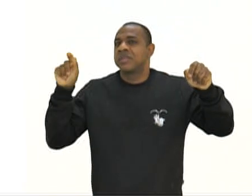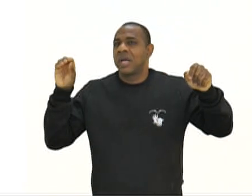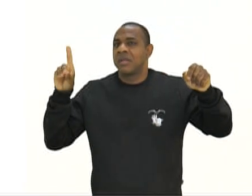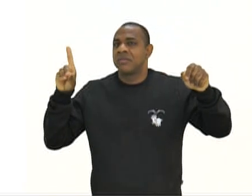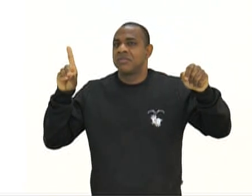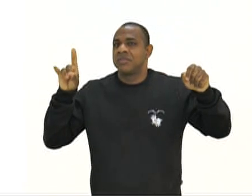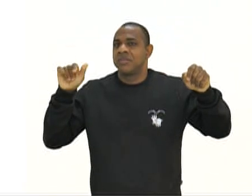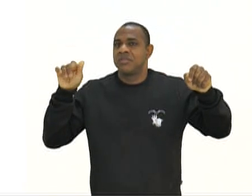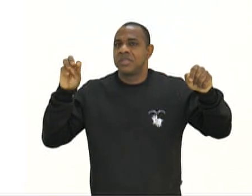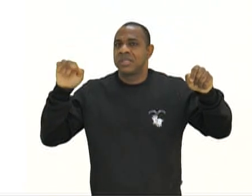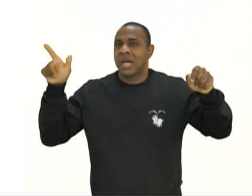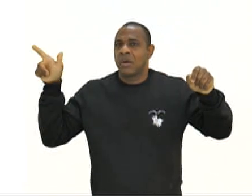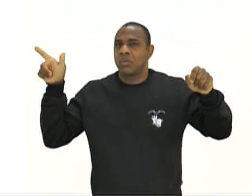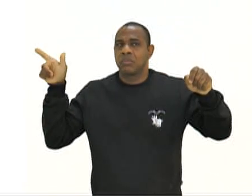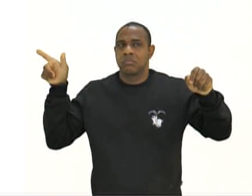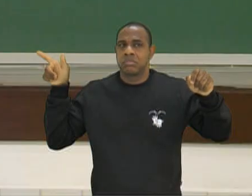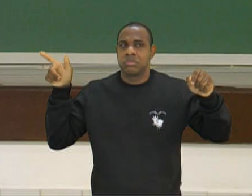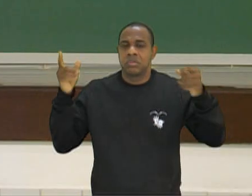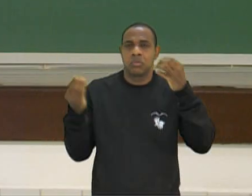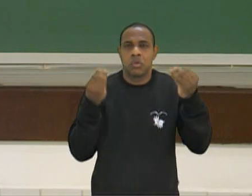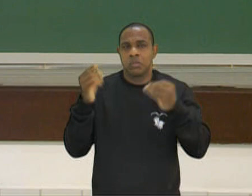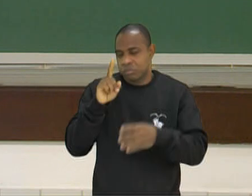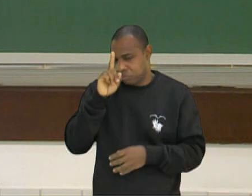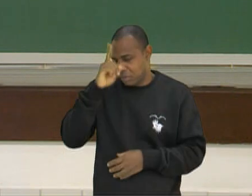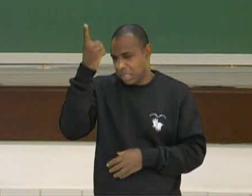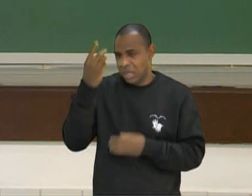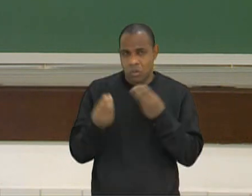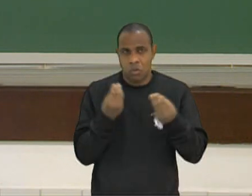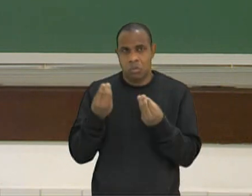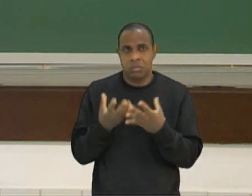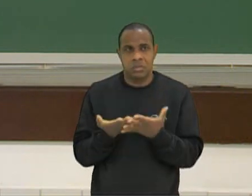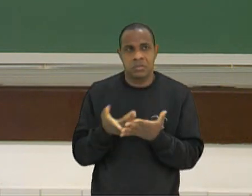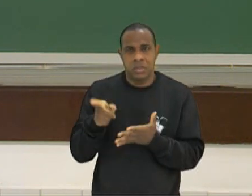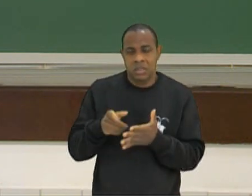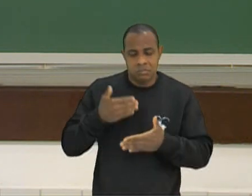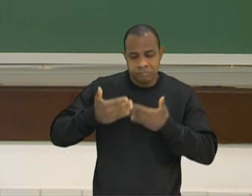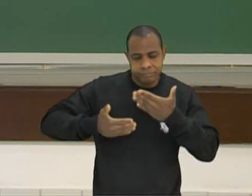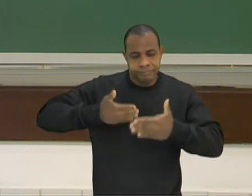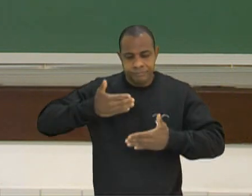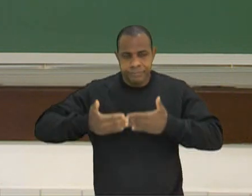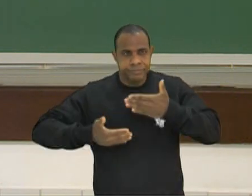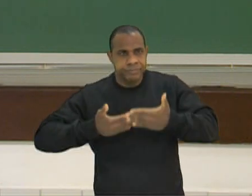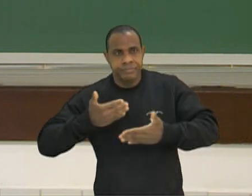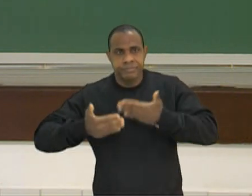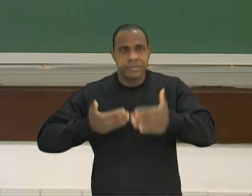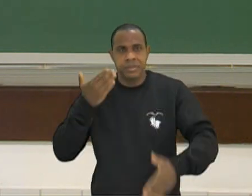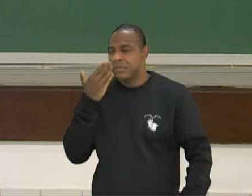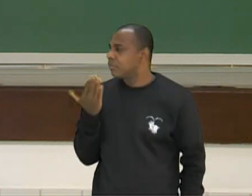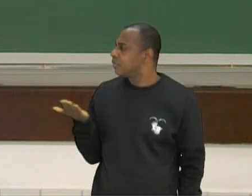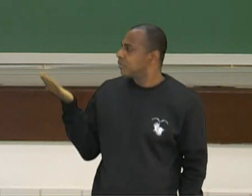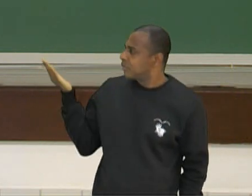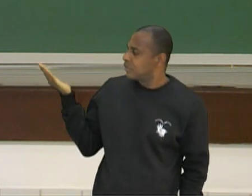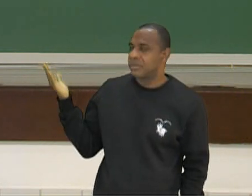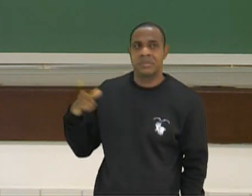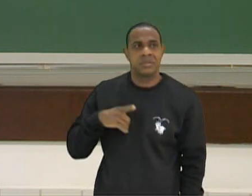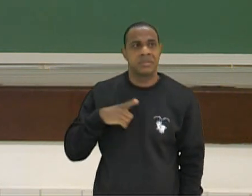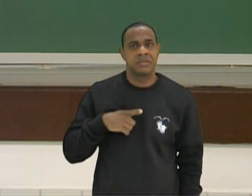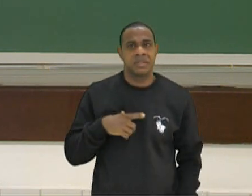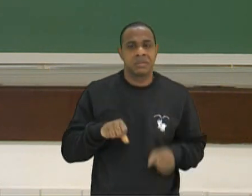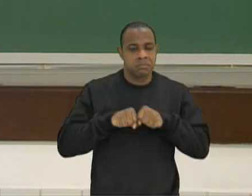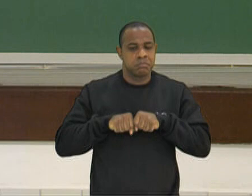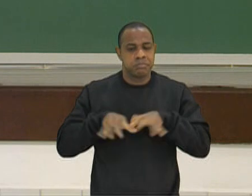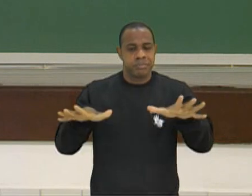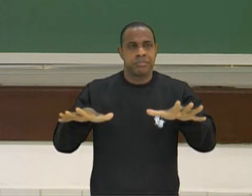sinal digital, certo? Então, esse aspecto que você começou a estar trabalhando foi uma ampla evolução nas